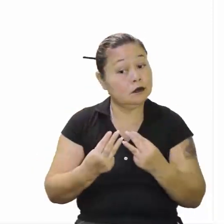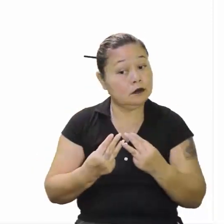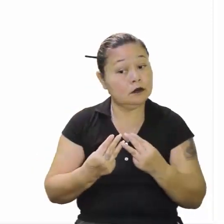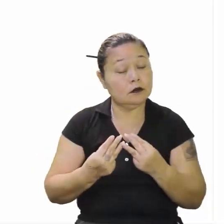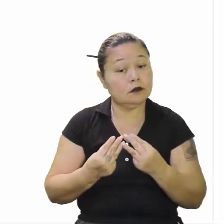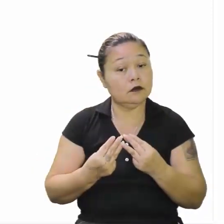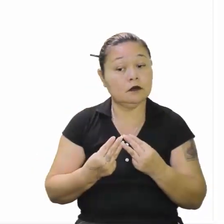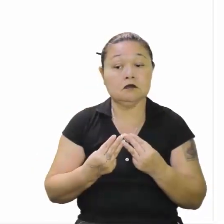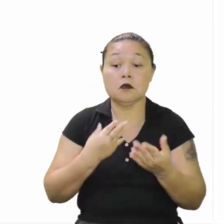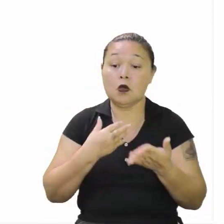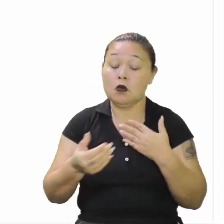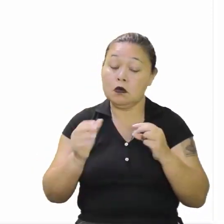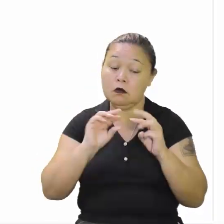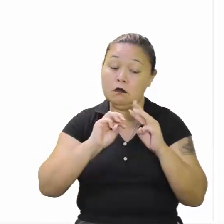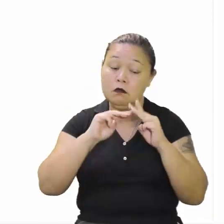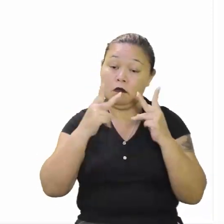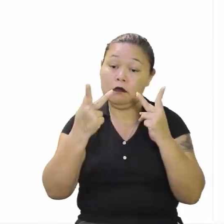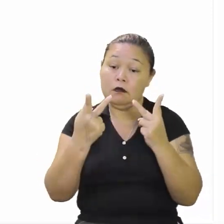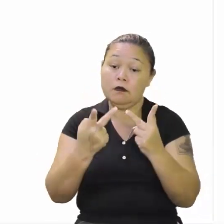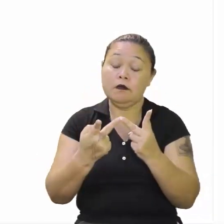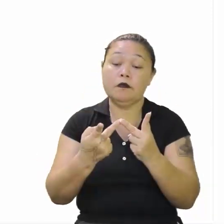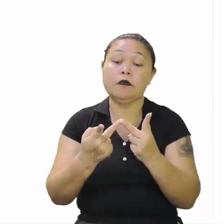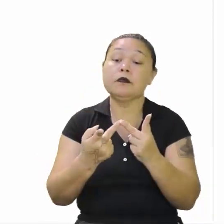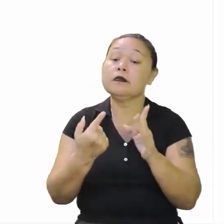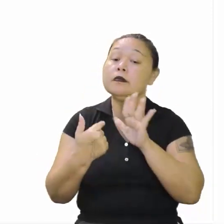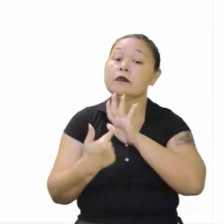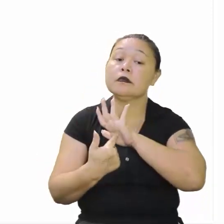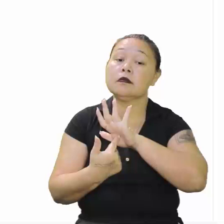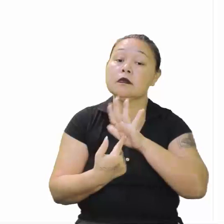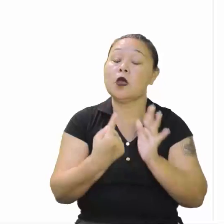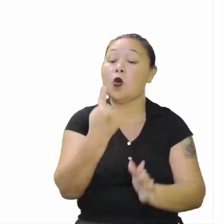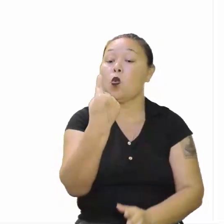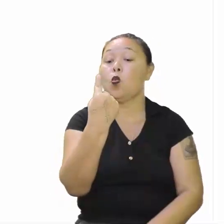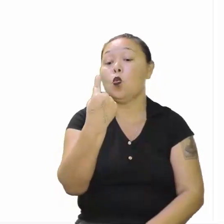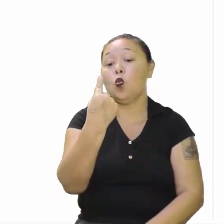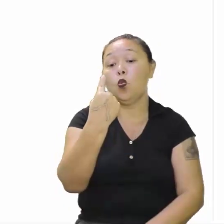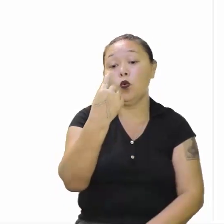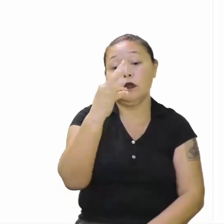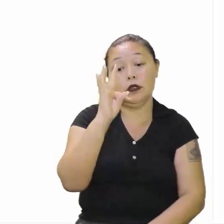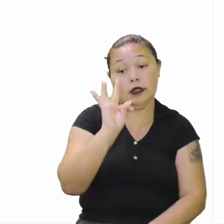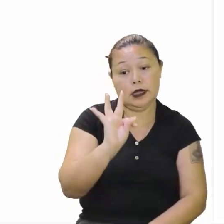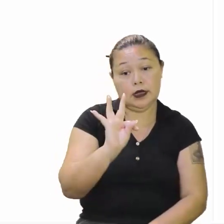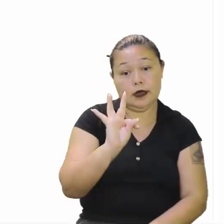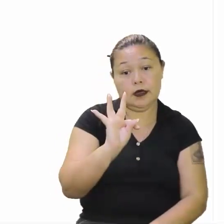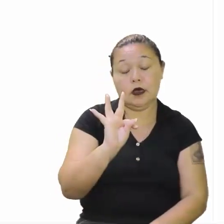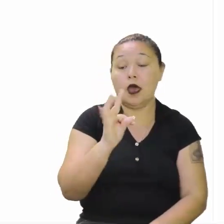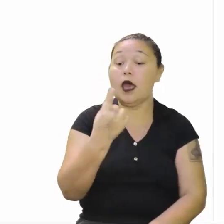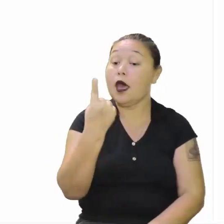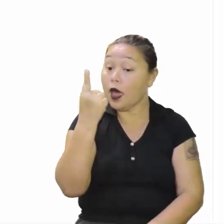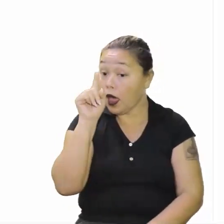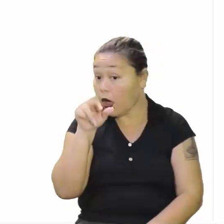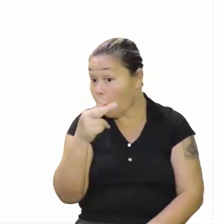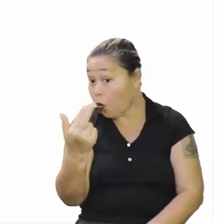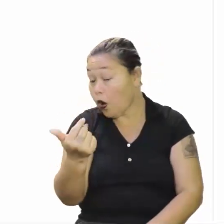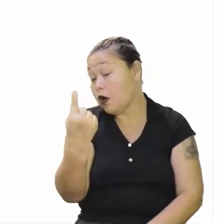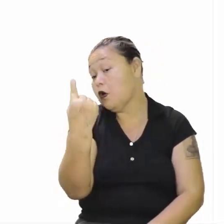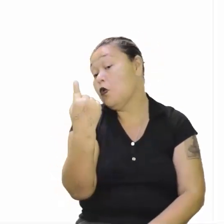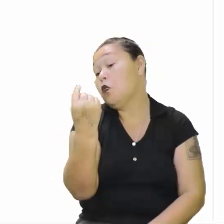de matéria, ela expressa 1T e corresponde a 1000